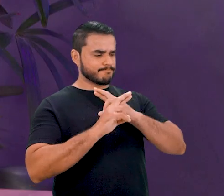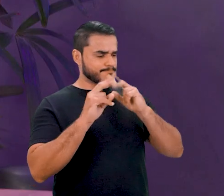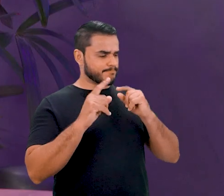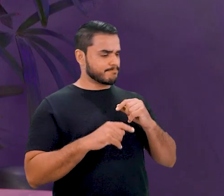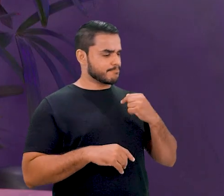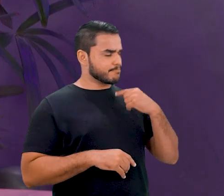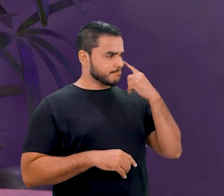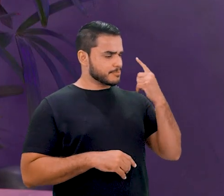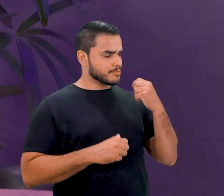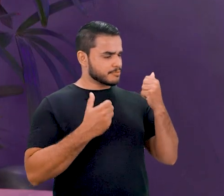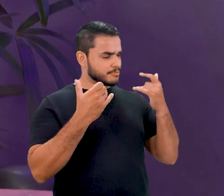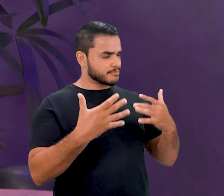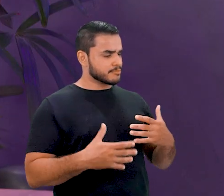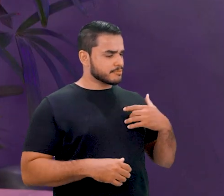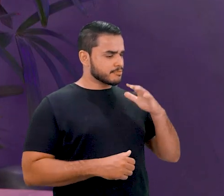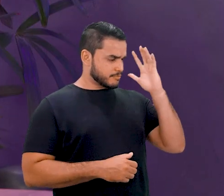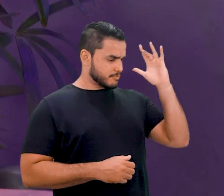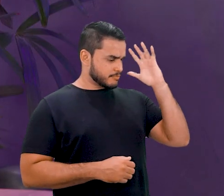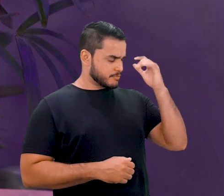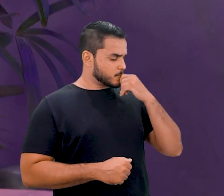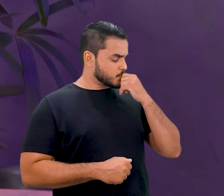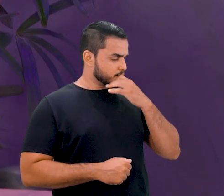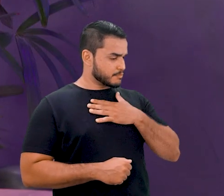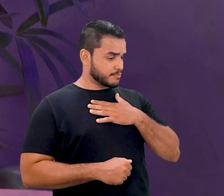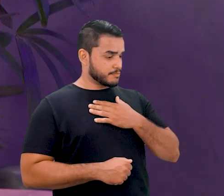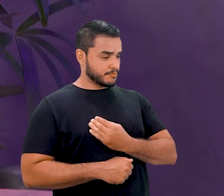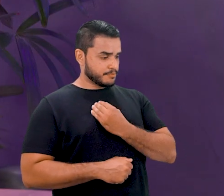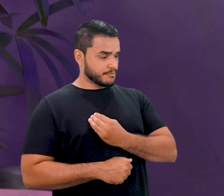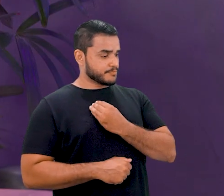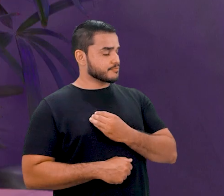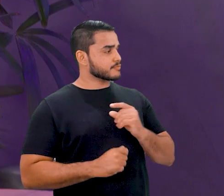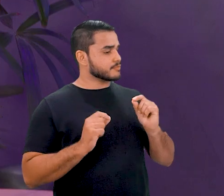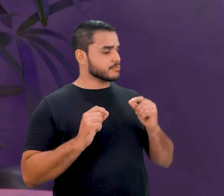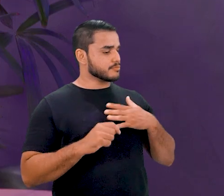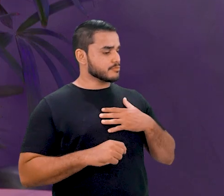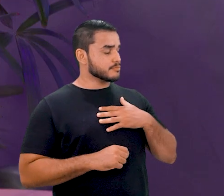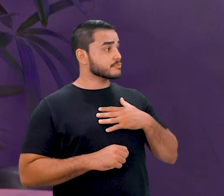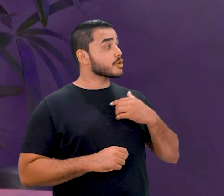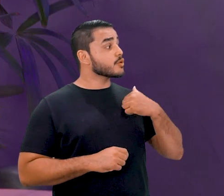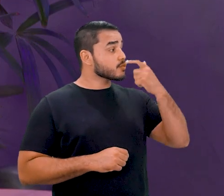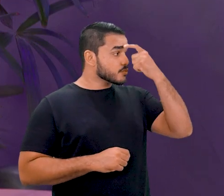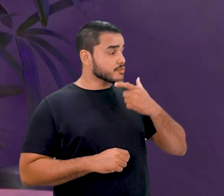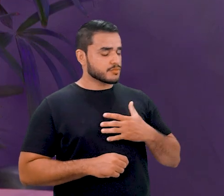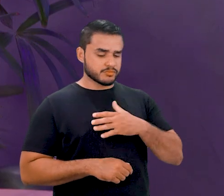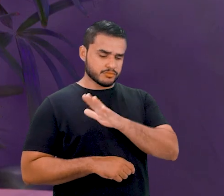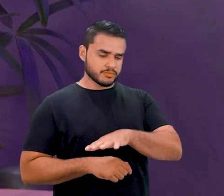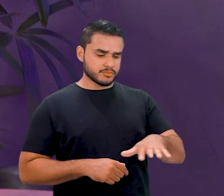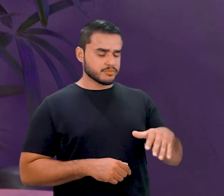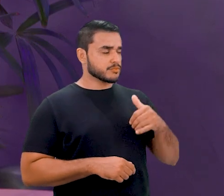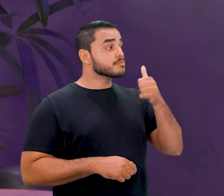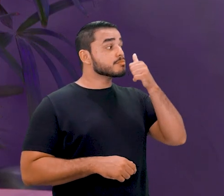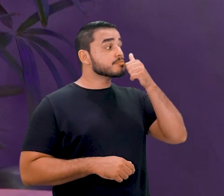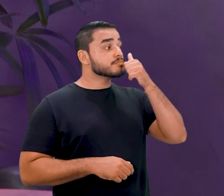que eu disse, porque se eu pensar em uma passagem bem importante da minha vida, foi na minha infância ainda, quando uma professora chamou